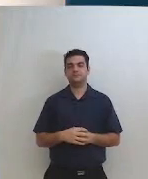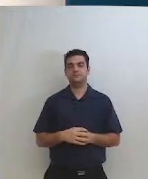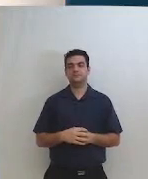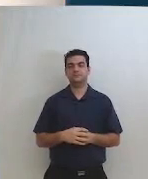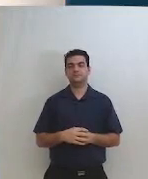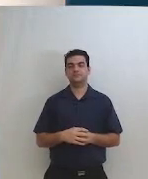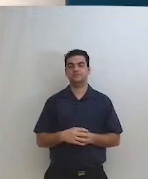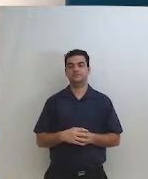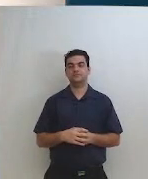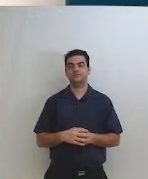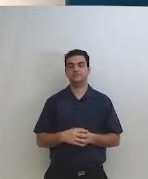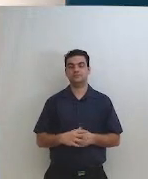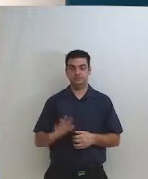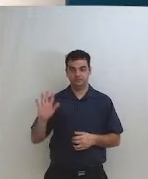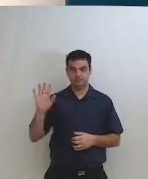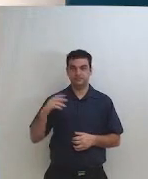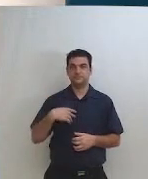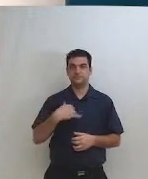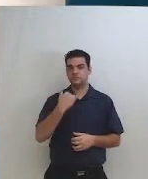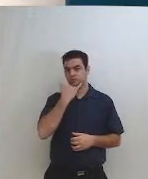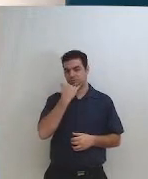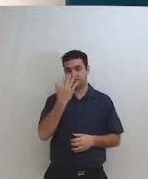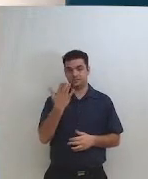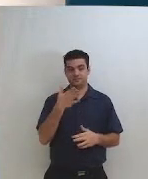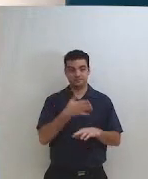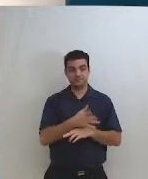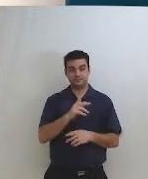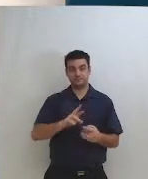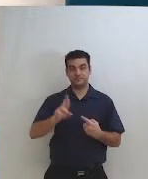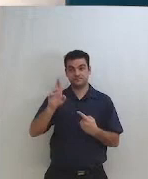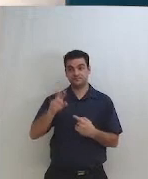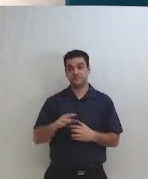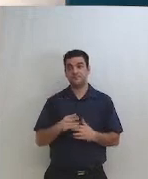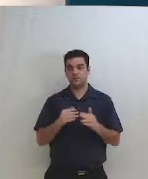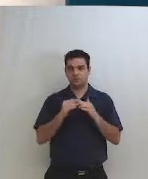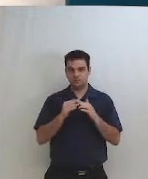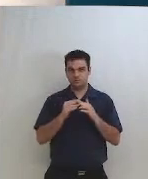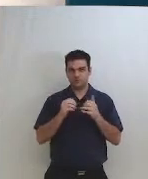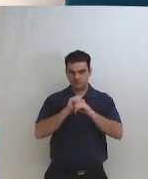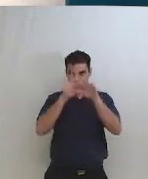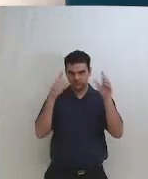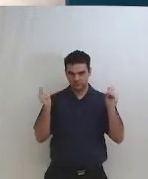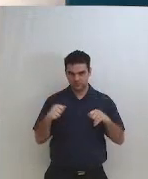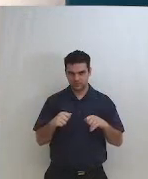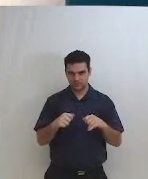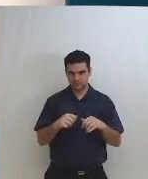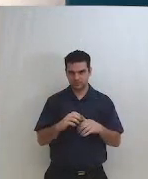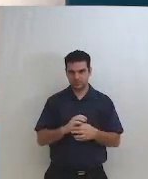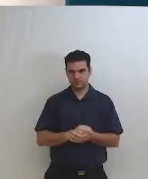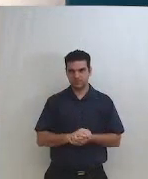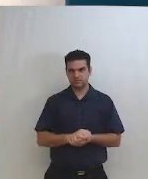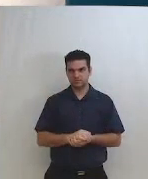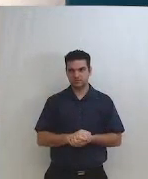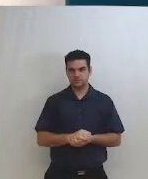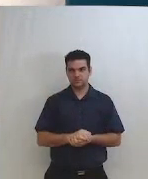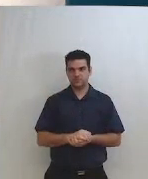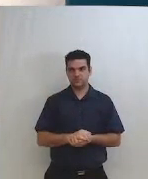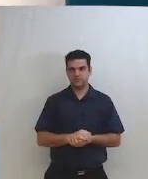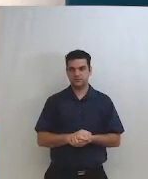Excelentíssimo presidente, eminente relator, se me permite um esclarecimento de fato? Claro. Aliás, dois. Não